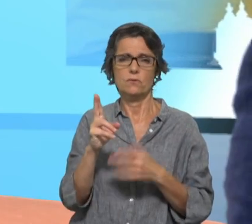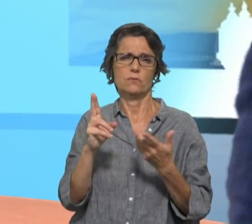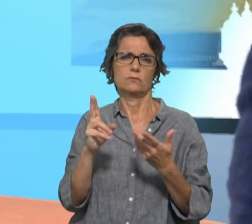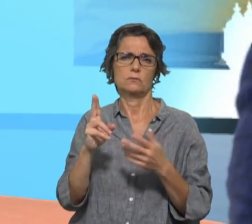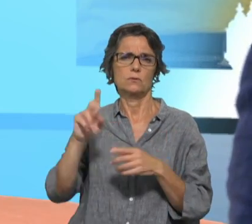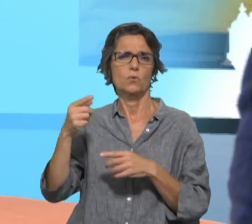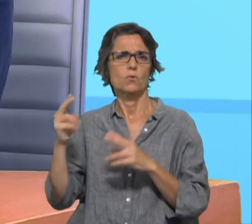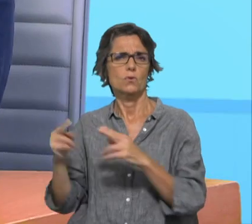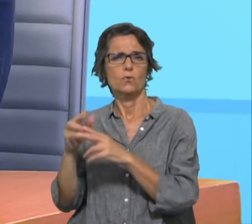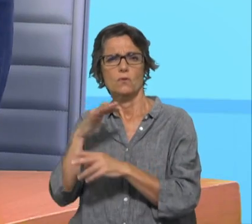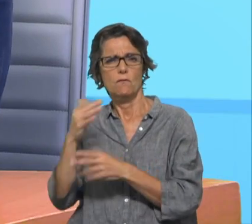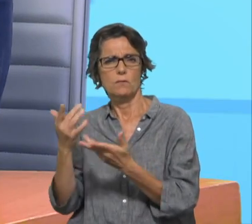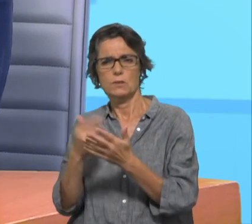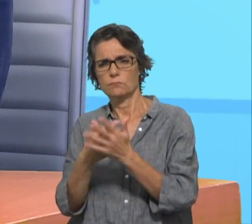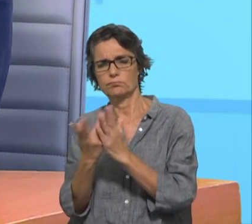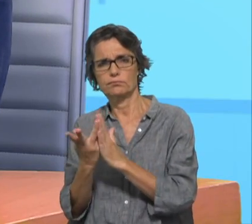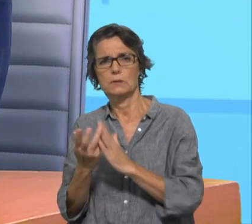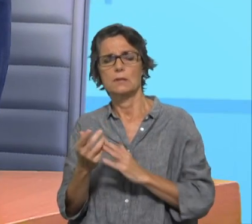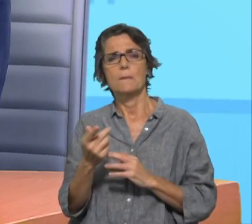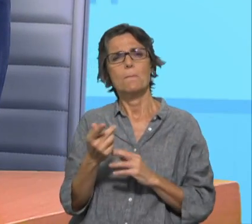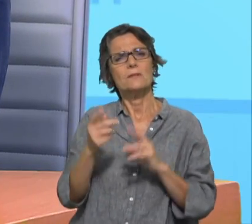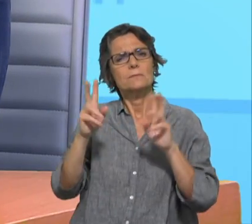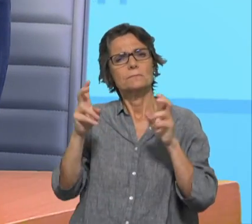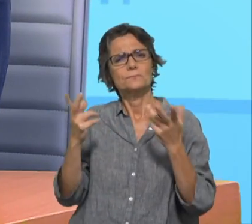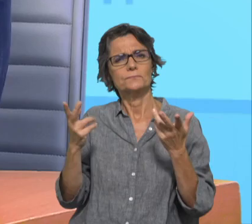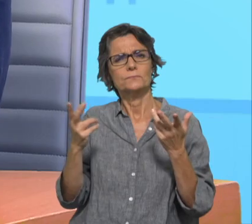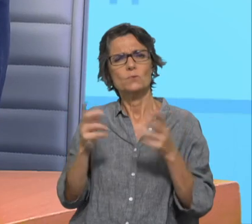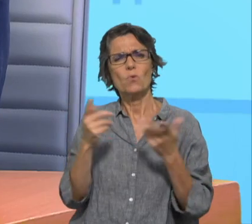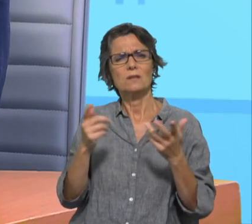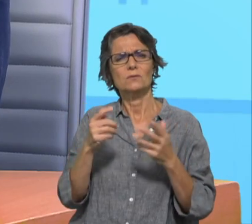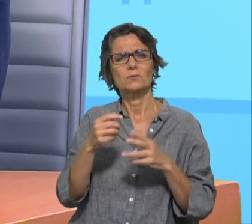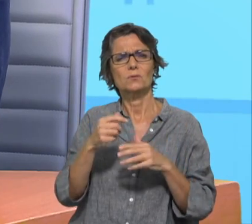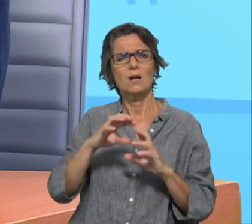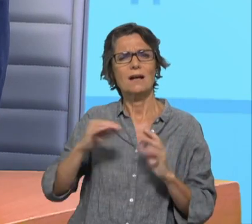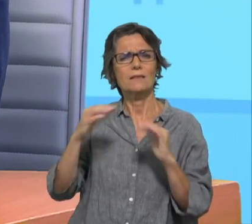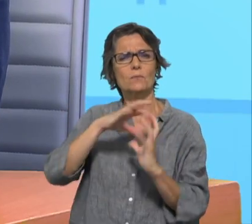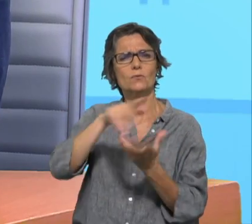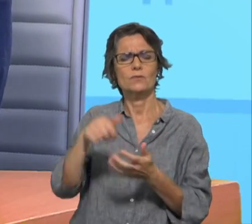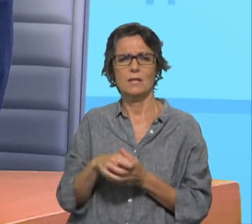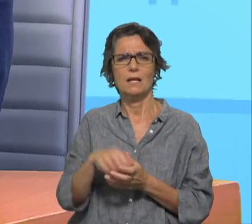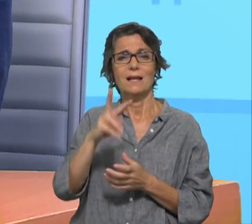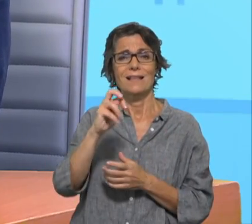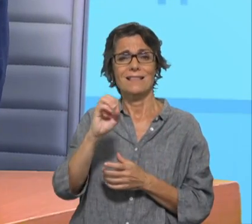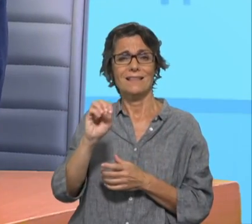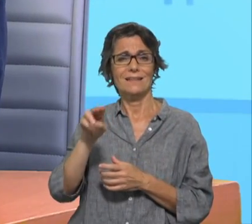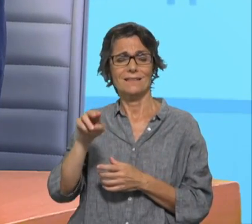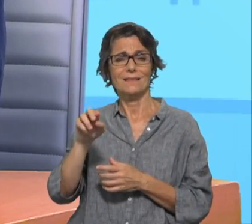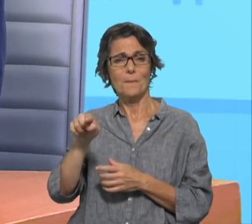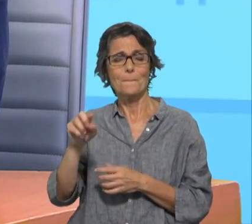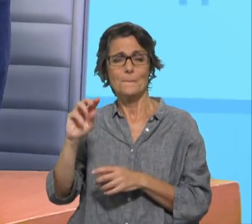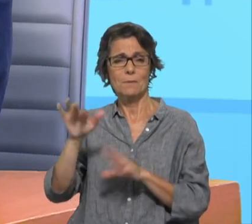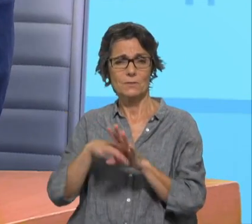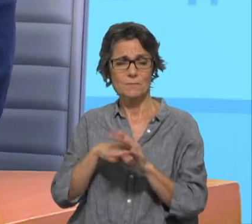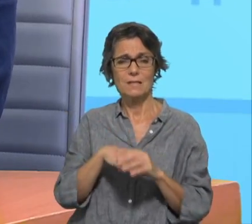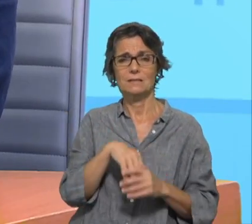poucos temas que reúne. Não sei, serão 5.000 congressistas de todo o mundo, creio eu. 30.000 participantes, 53 delegações.